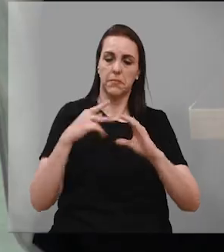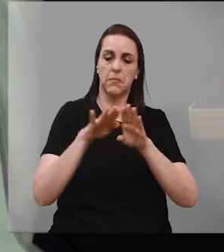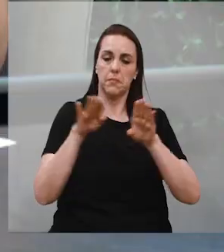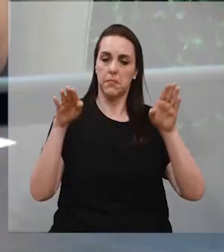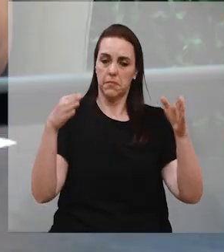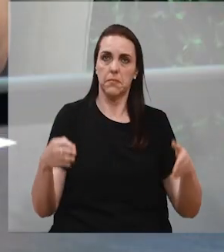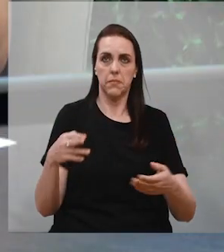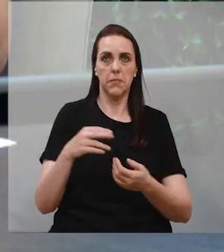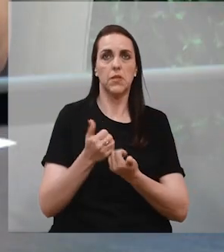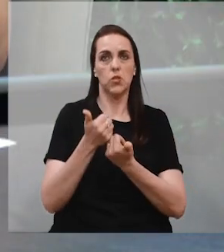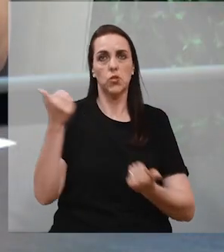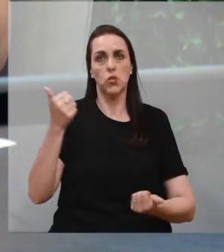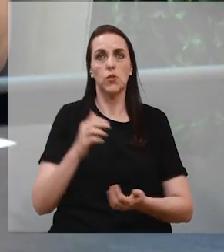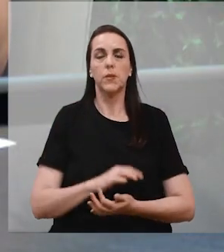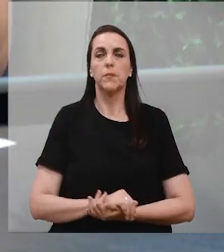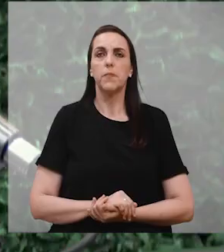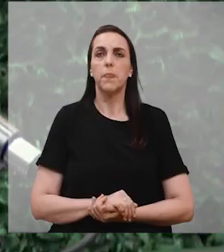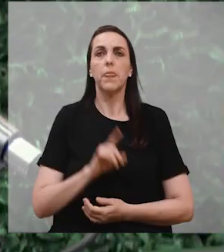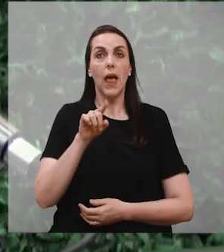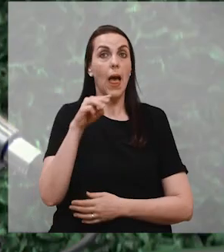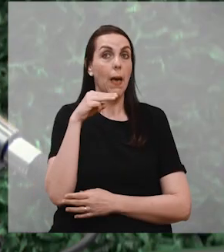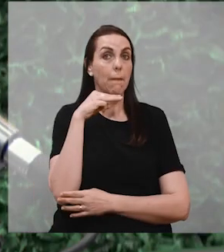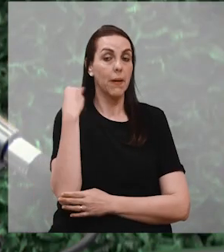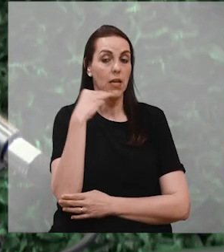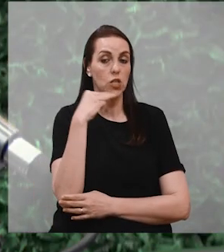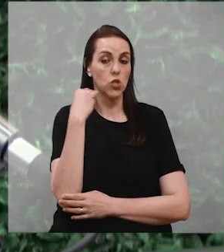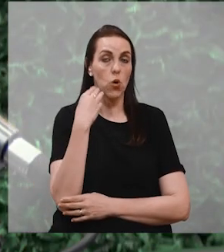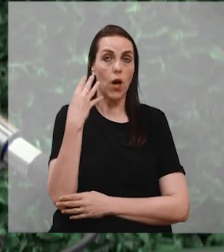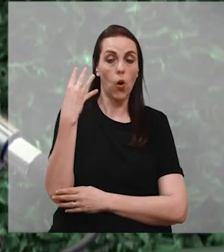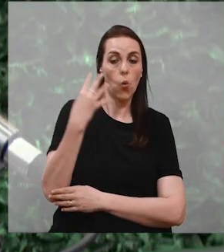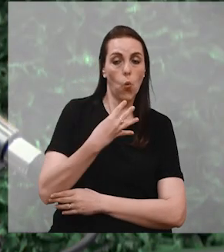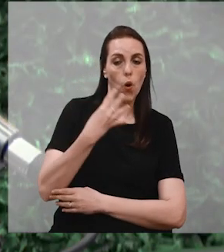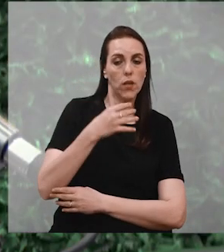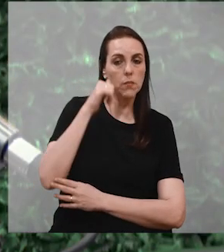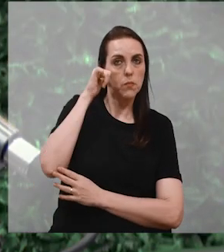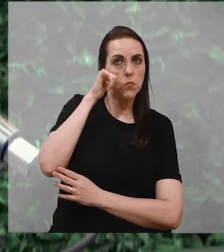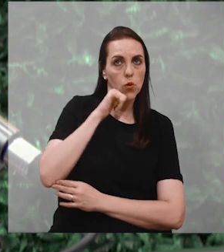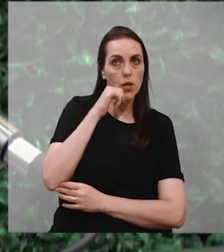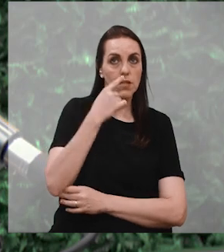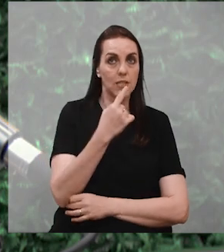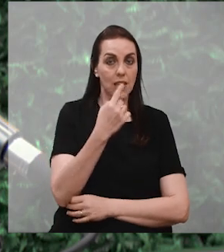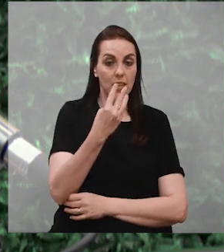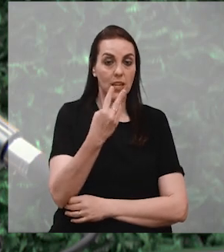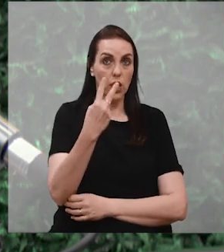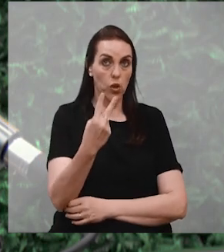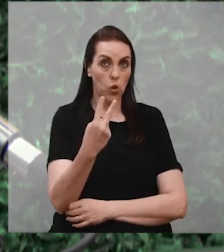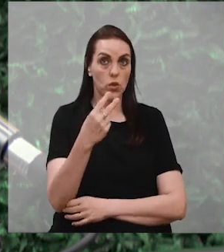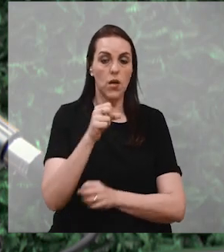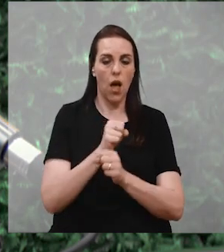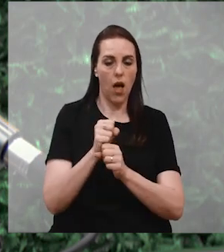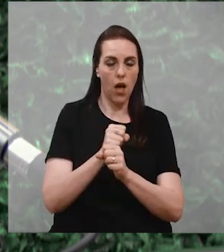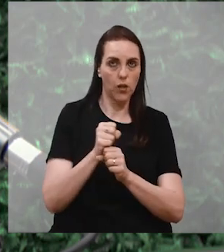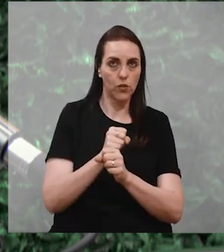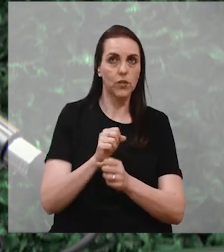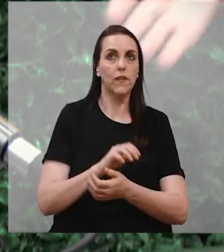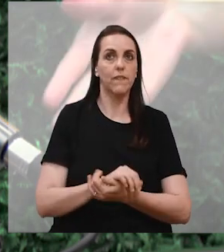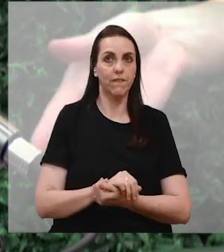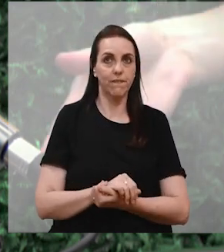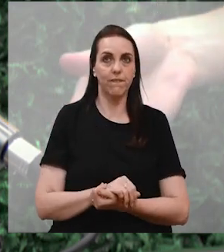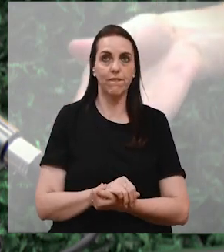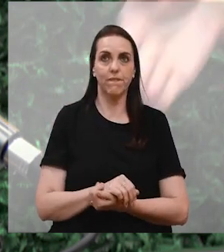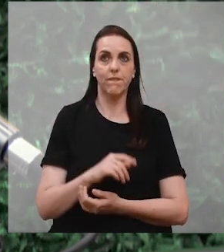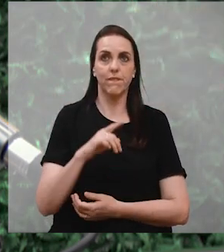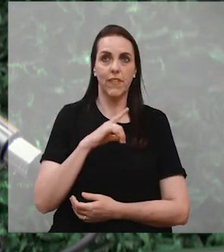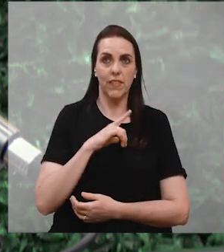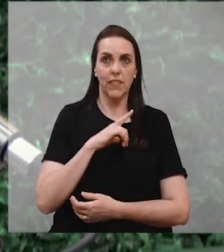também fica marcado isso na história. Sendo que a Marisol é a 4ª mulher em 132 anos. Imagina, a gente tem uma